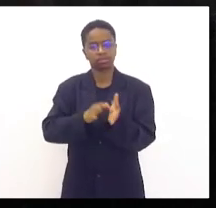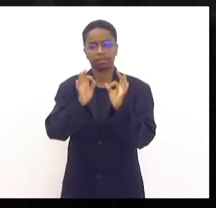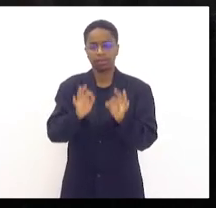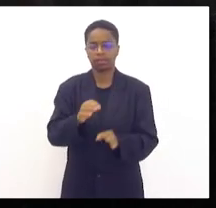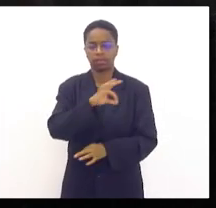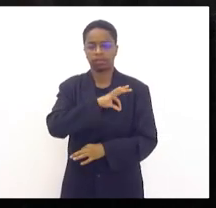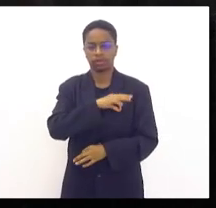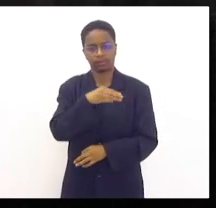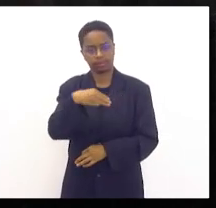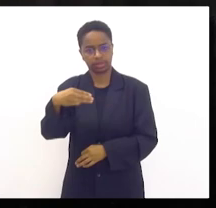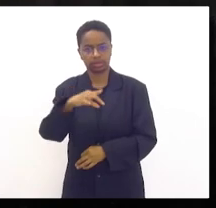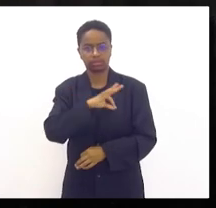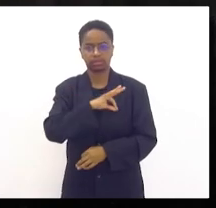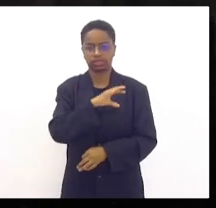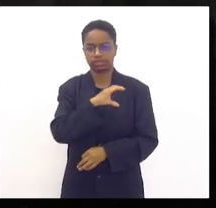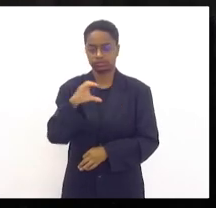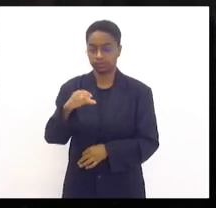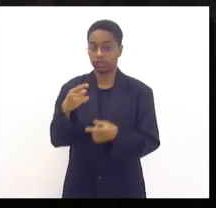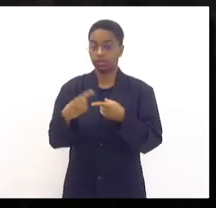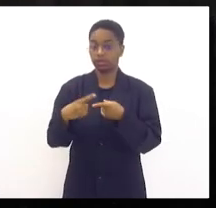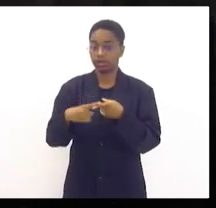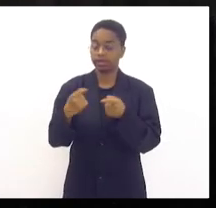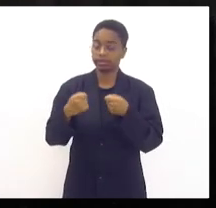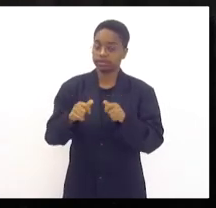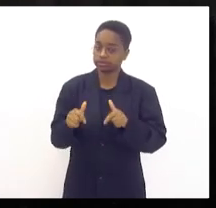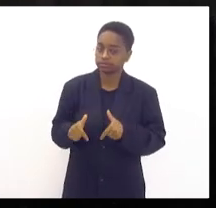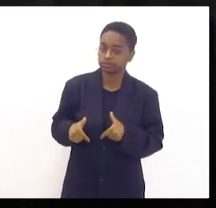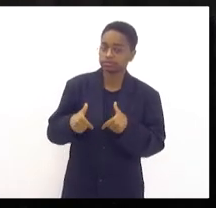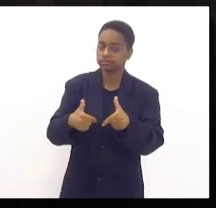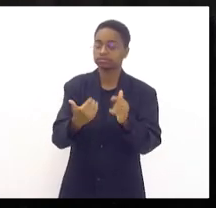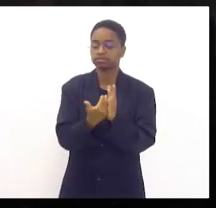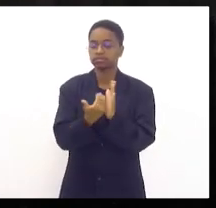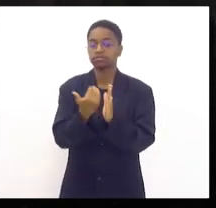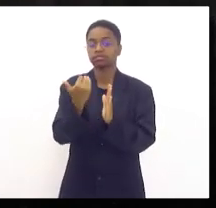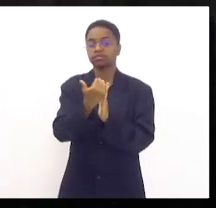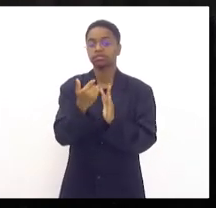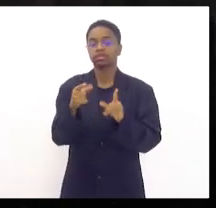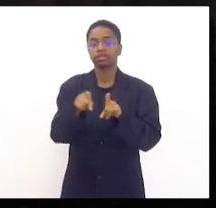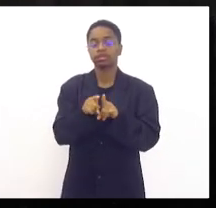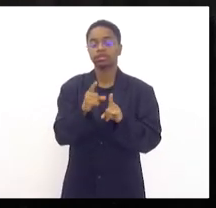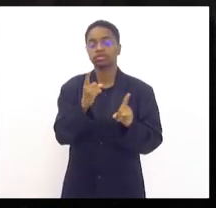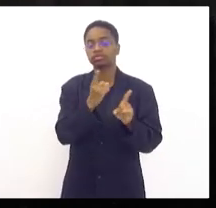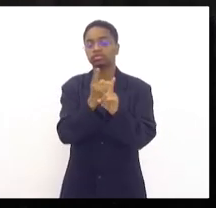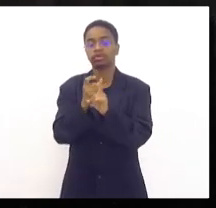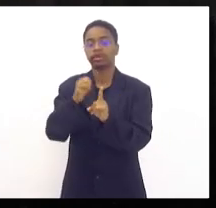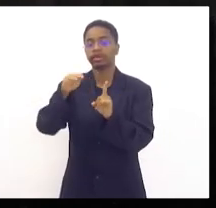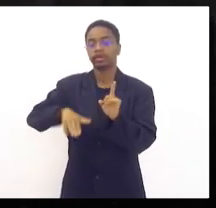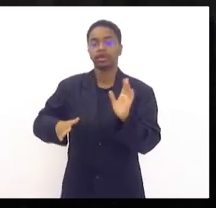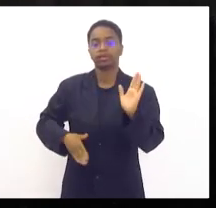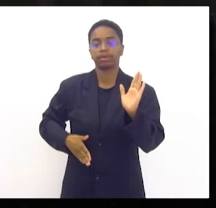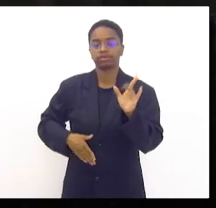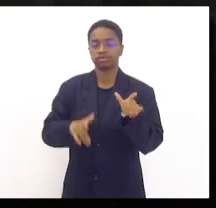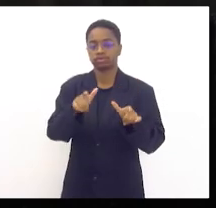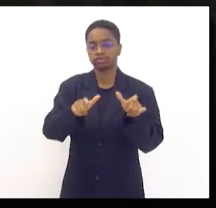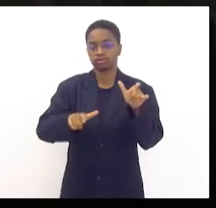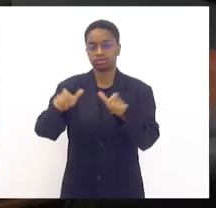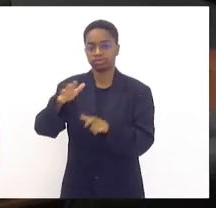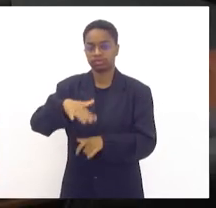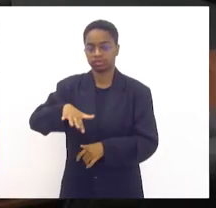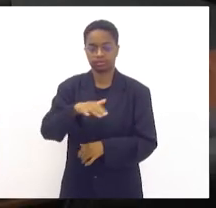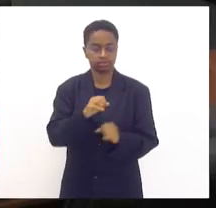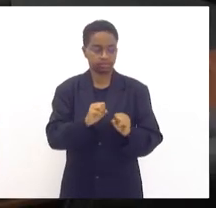Polícia Militar, a Polícia Civil, que possa intensificar e identificar esses meliantes naquela região. Pode falar,